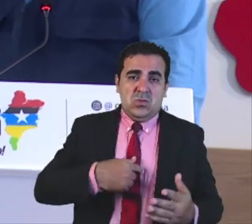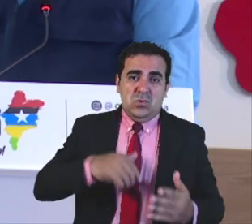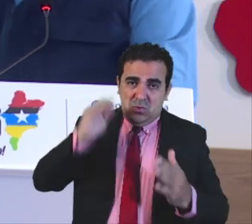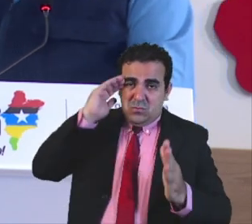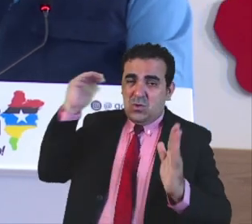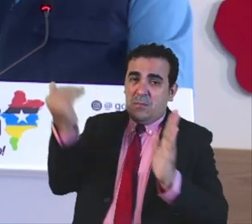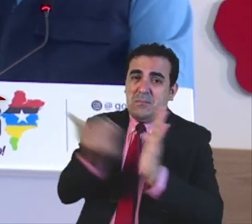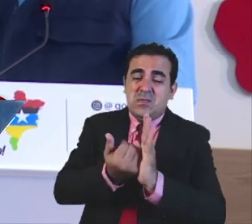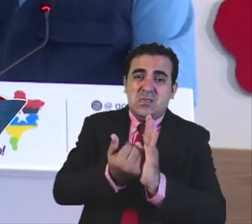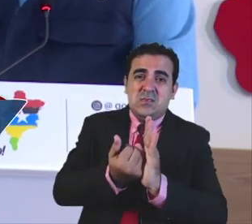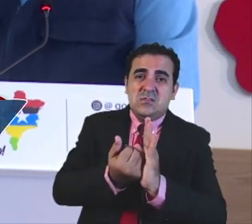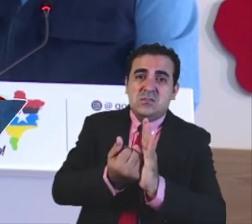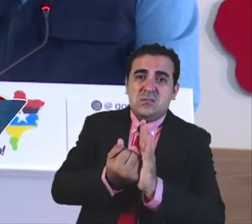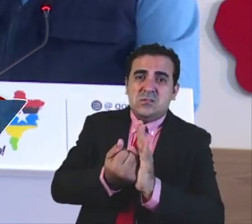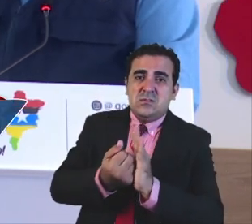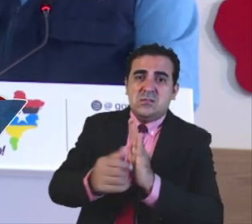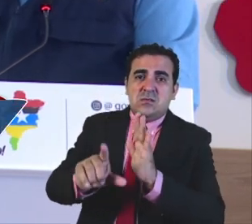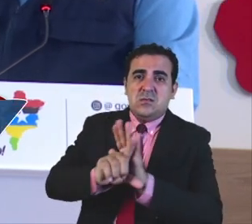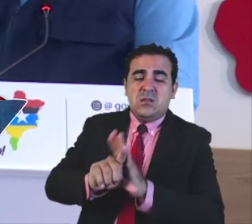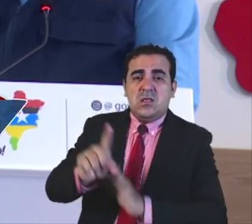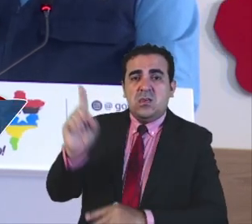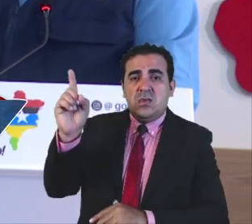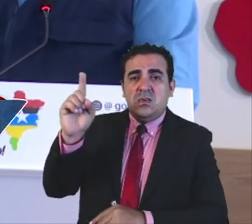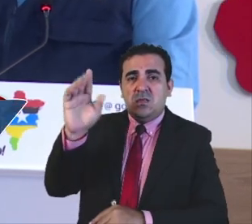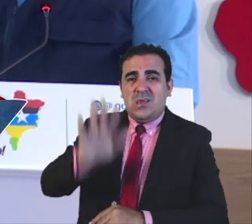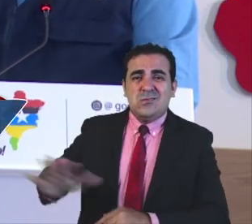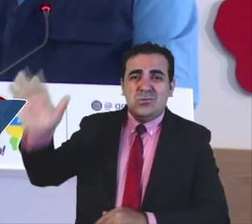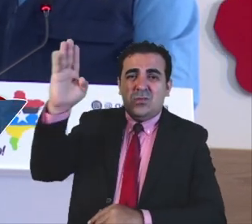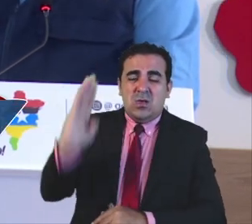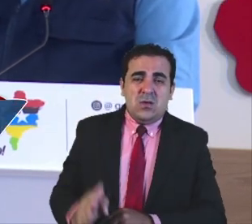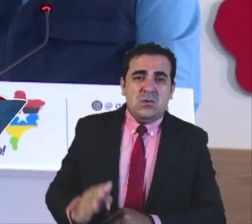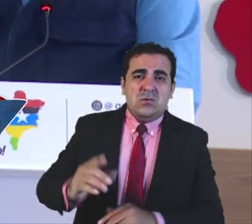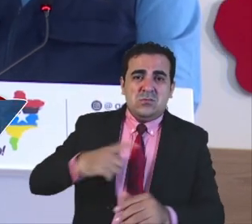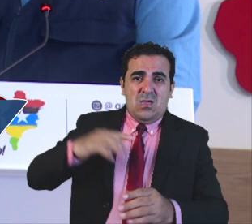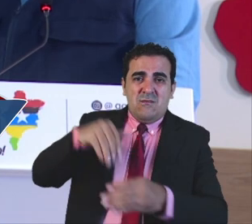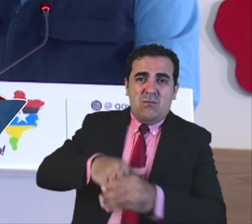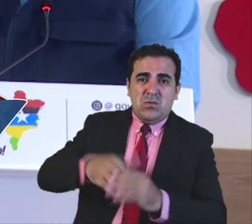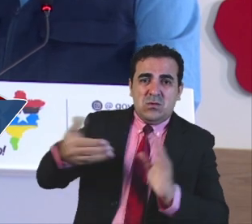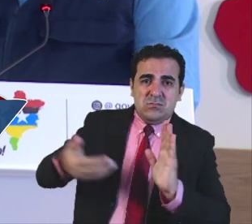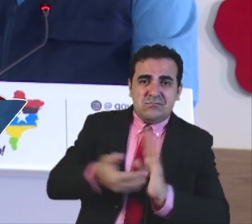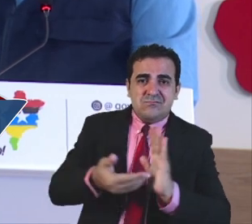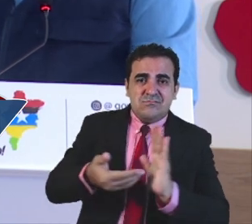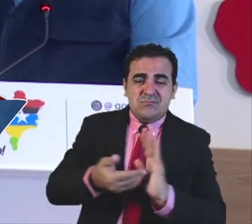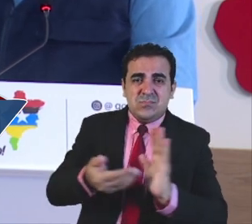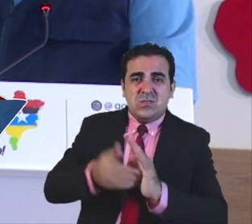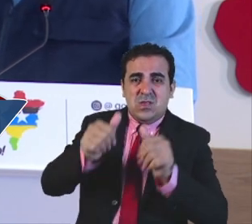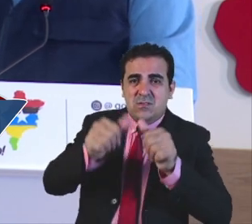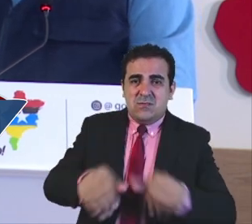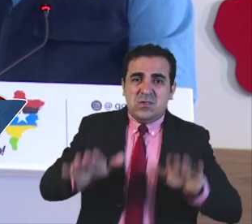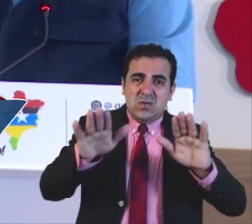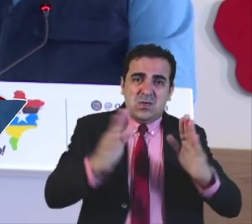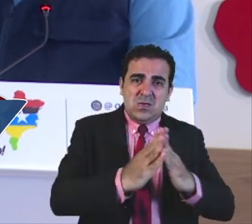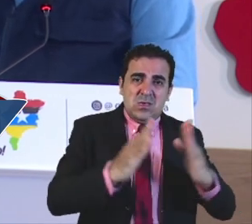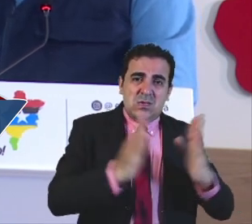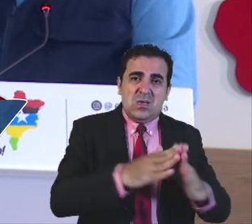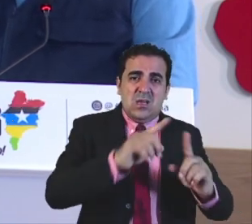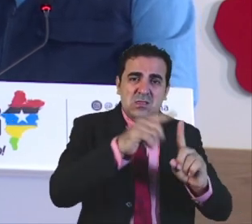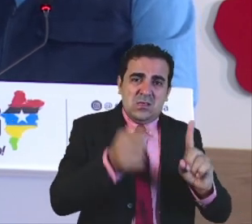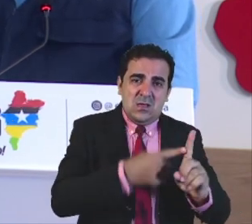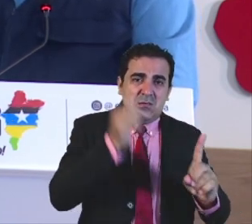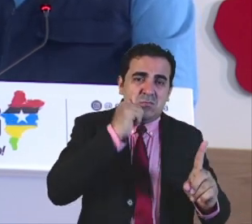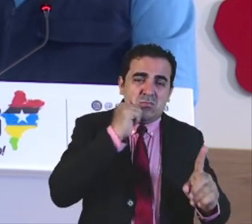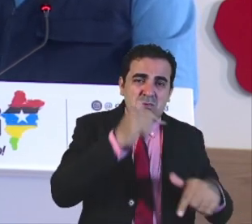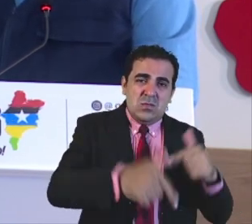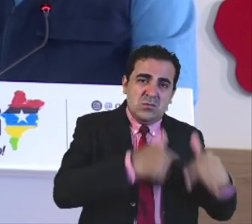diretriz nacional plasmada em lei votada no Congresso Nacional De que as gestantes devem permanecer afastadas tanto do